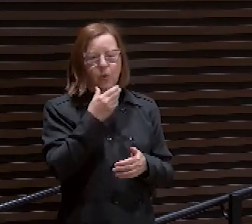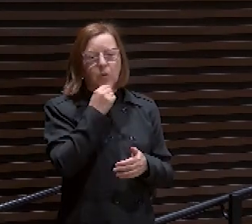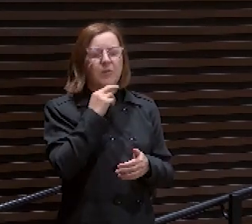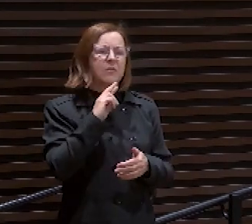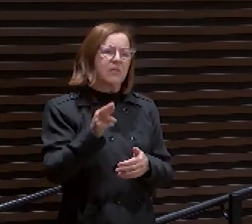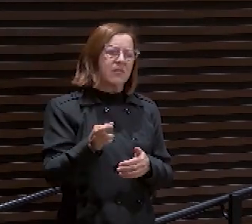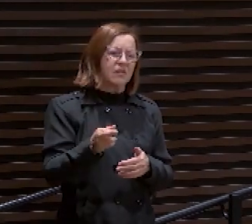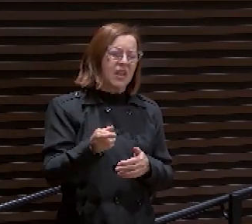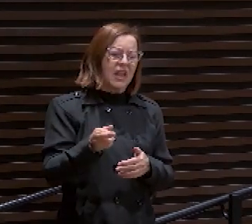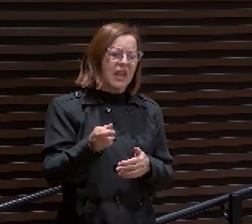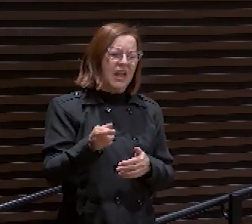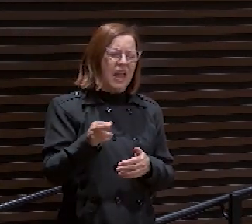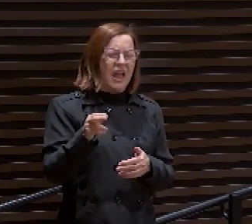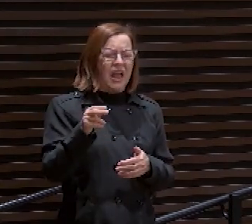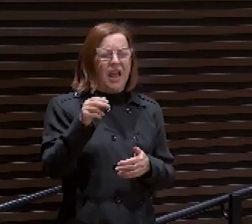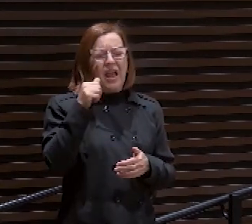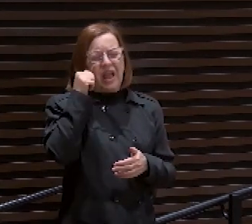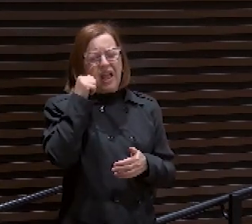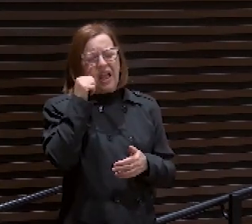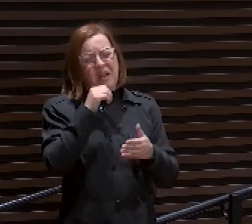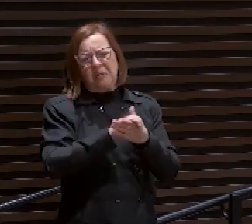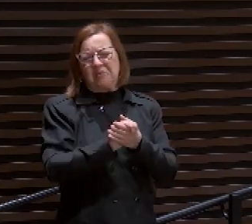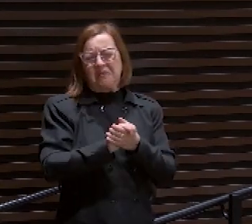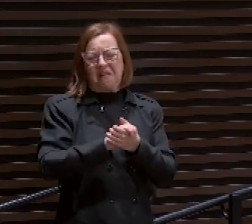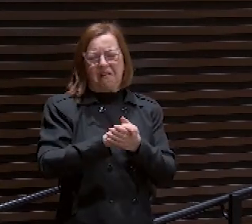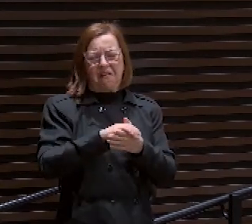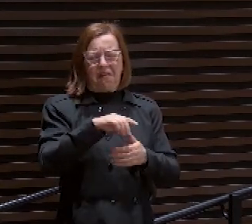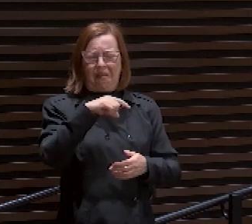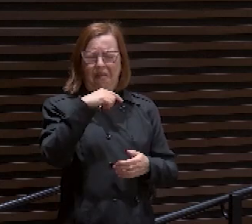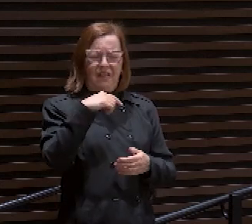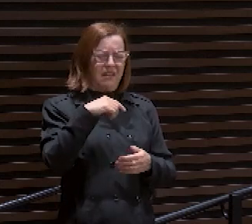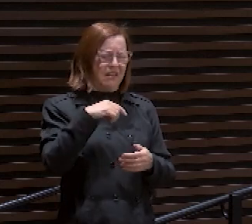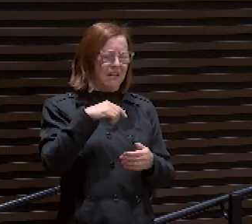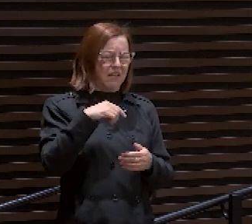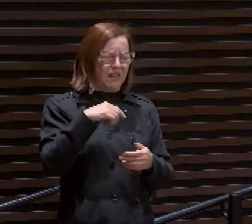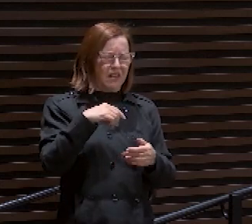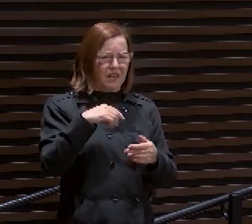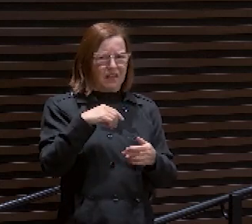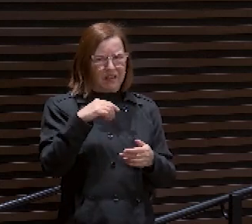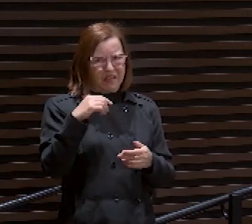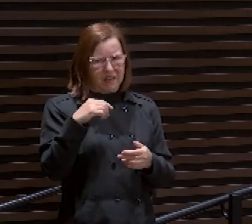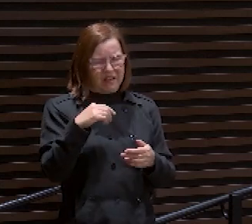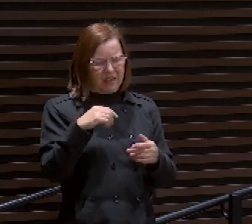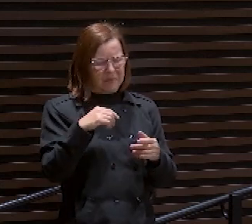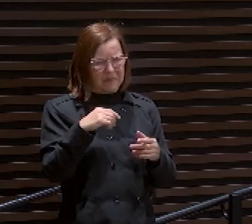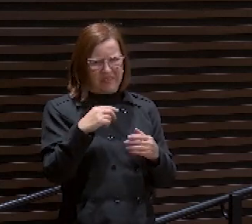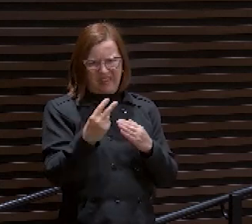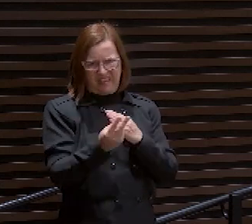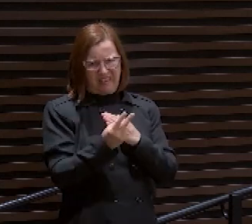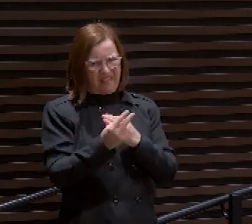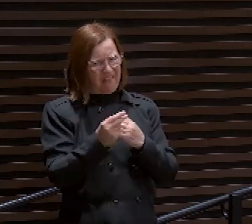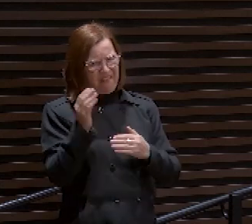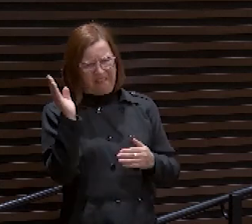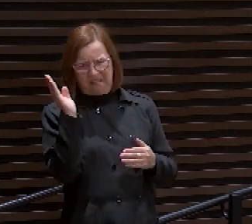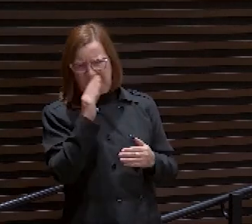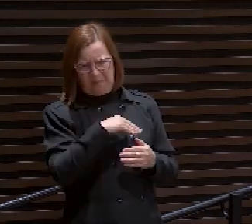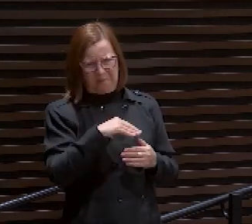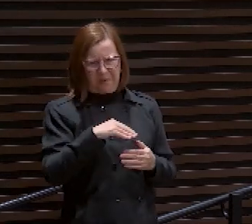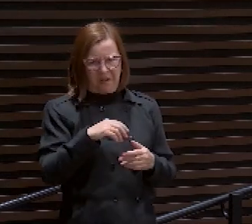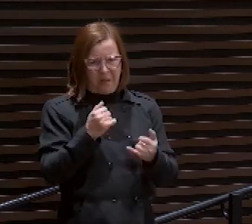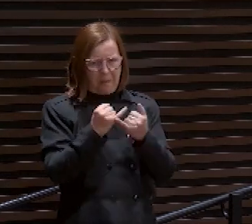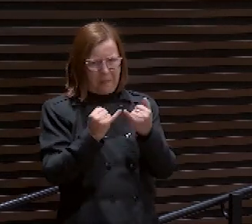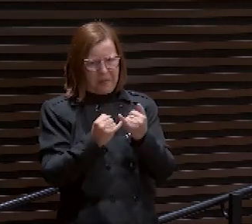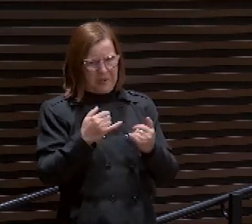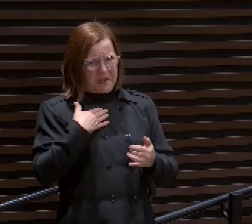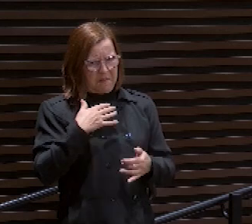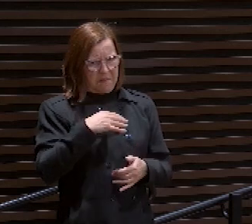ela me maltrata, se ira comigo, parece que me odeia, nós não somos mais próximos. O pastor respira fundo e